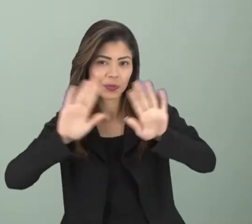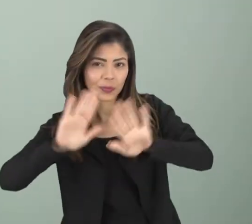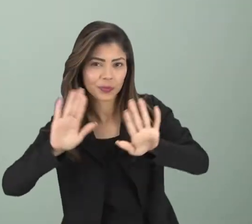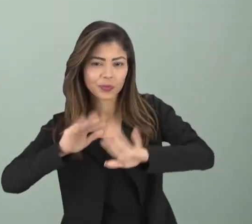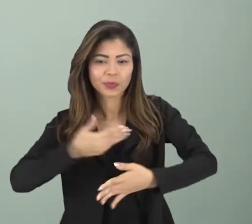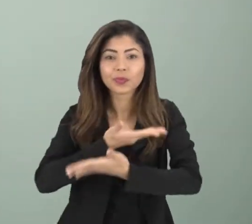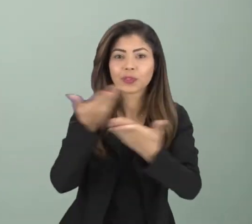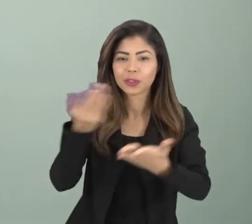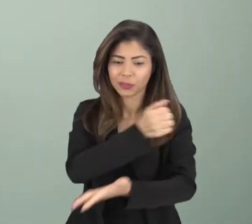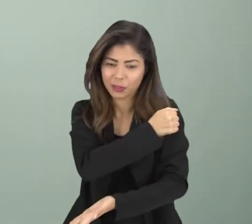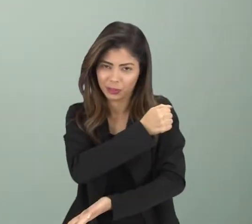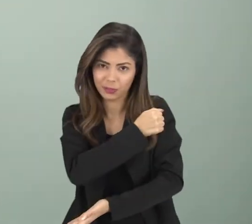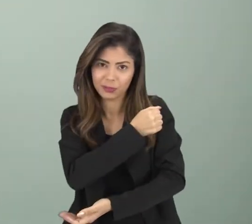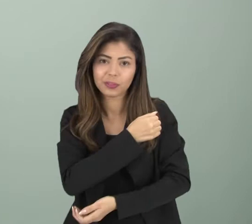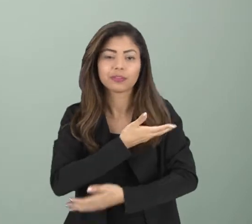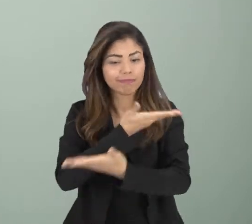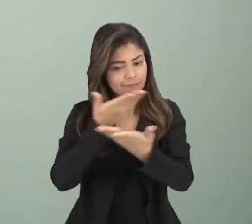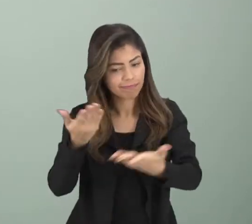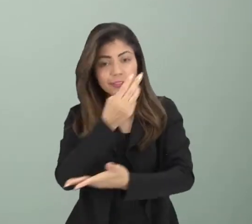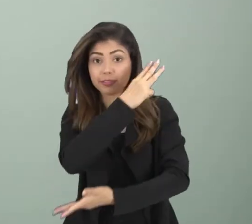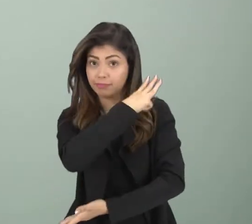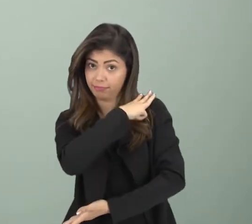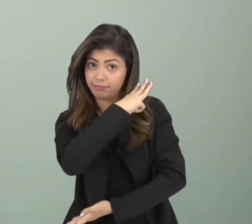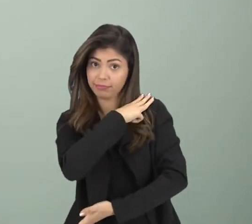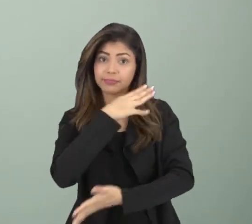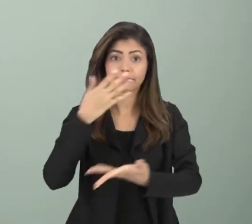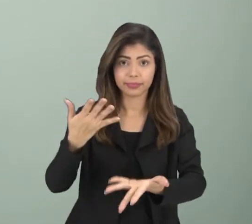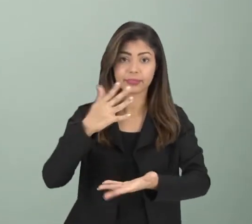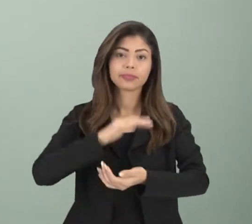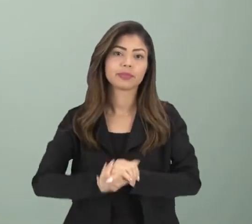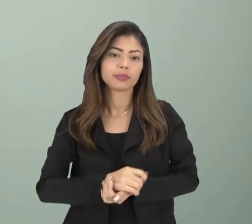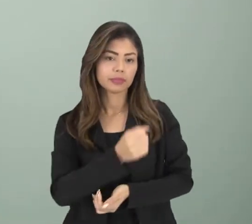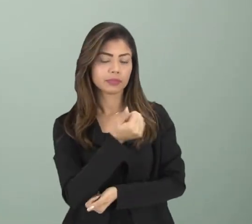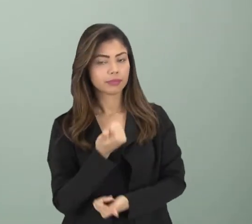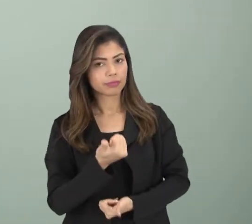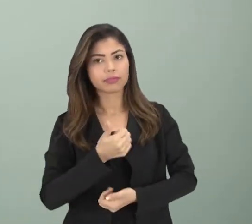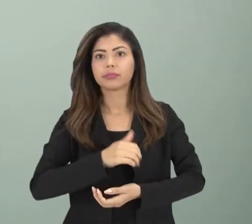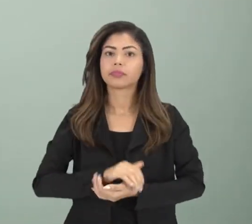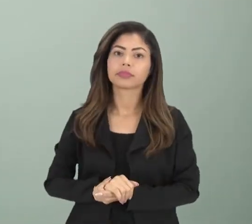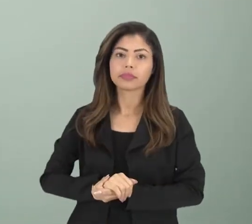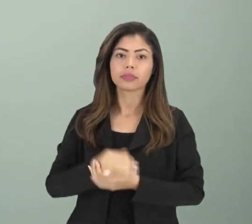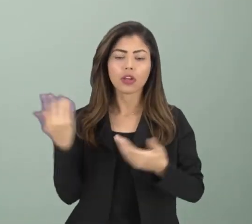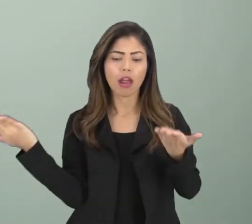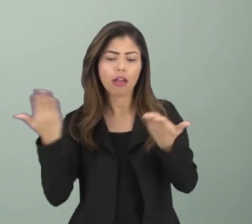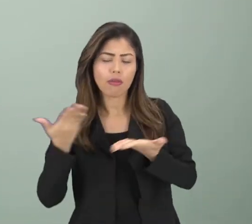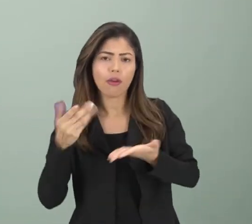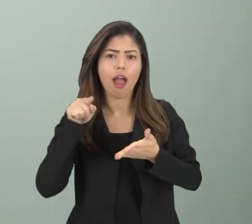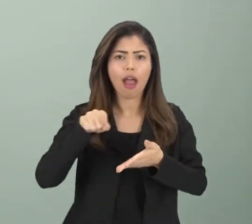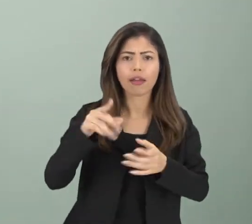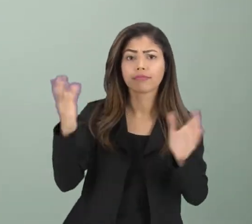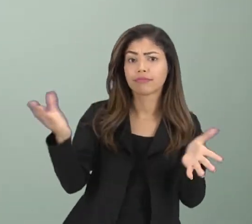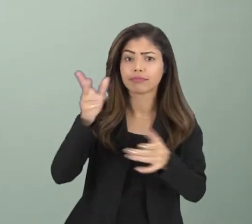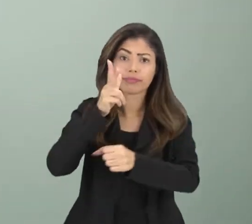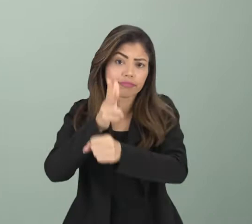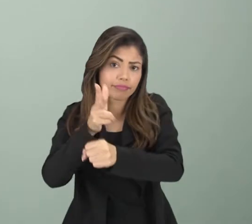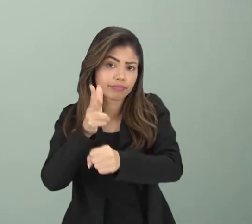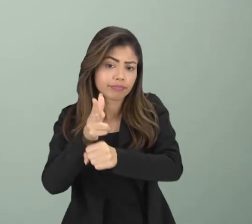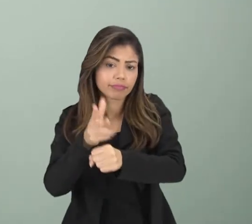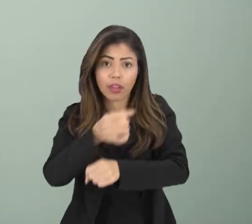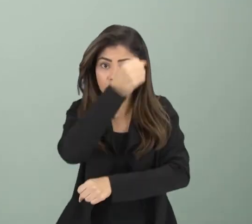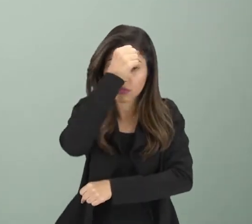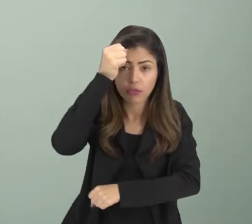Olá a todos os alunos e alunas da terceira série do ensino médio. Estou aqui para mais uma videoaula